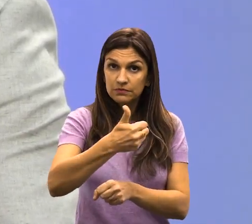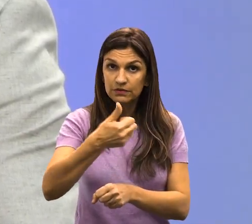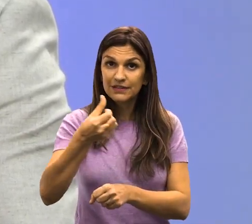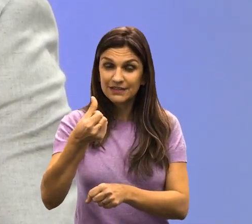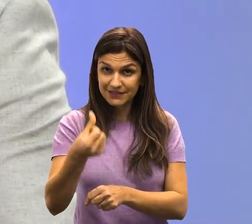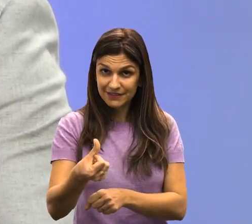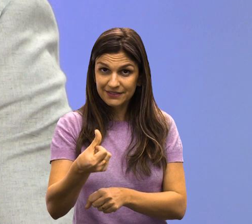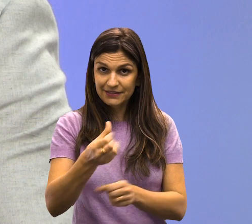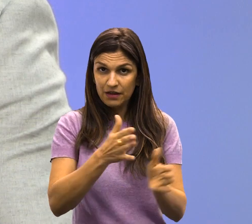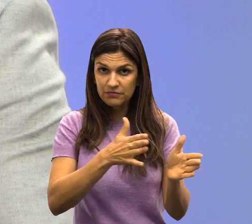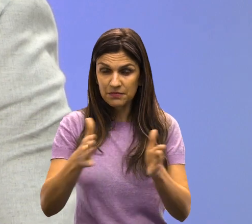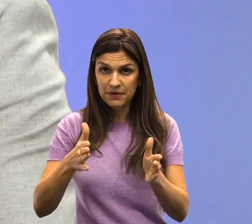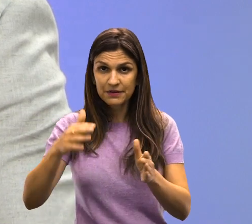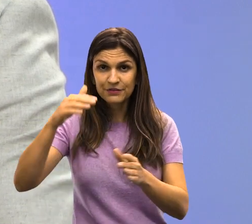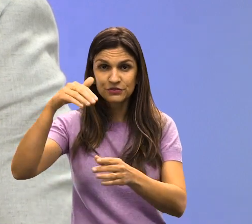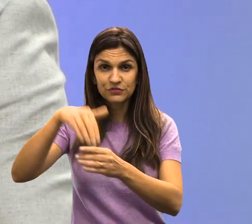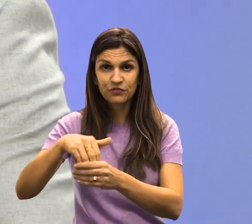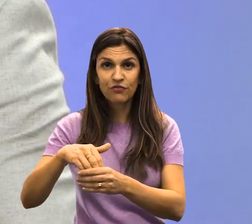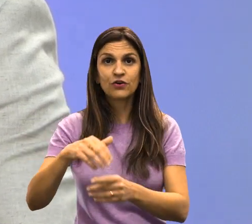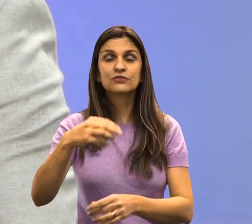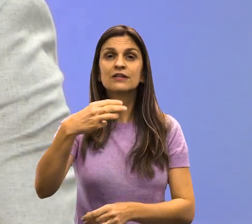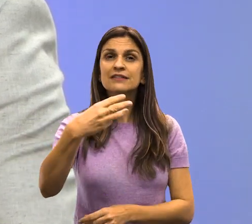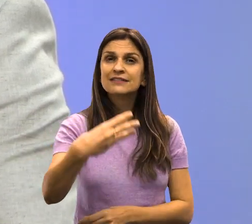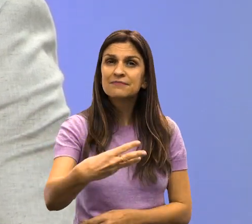uma campanha muito produtiva também,